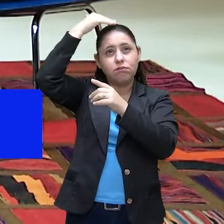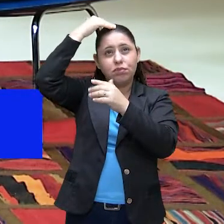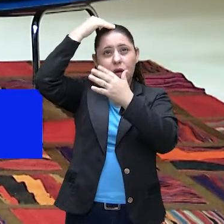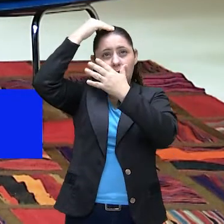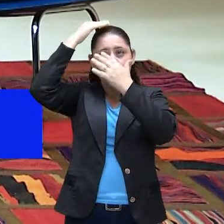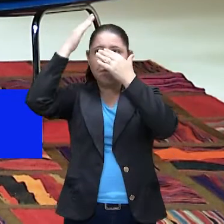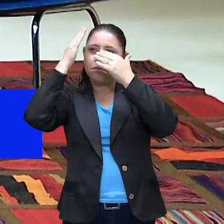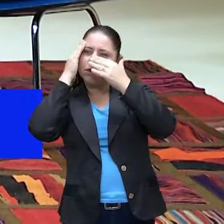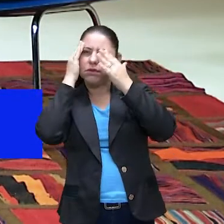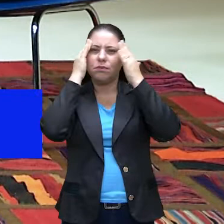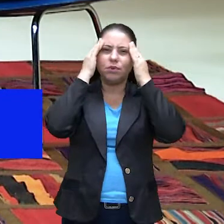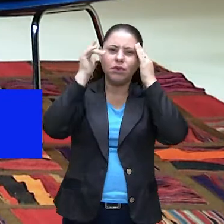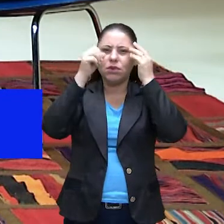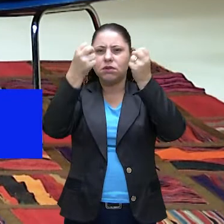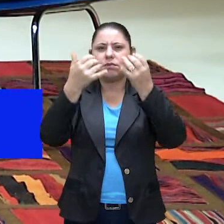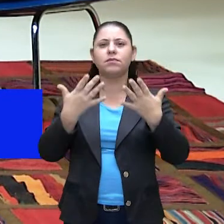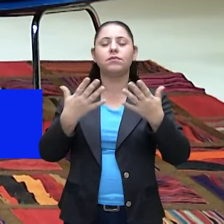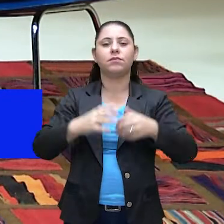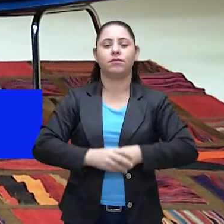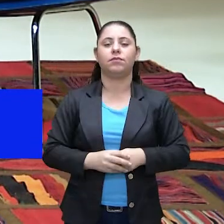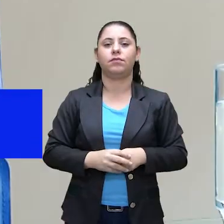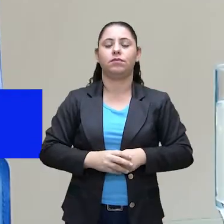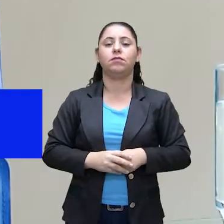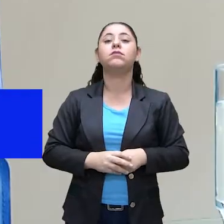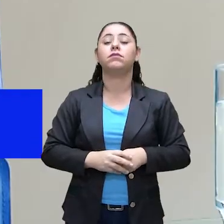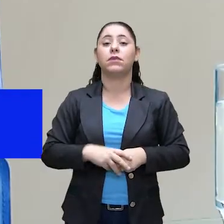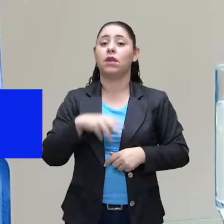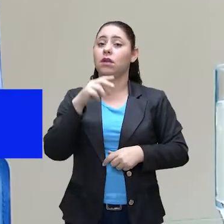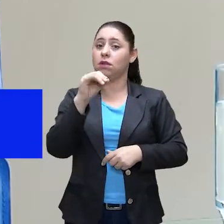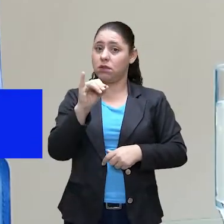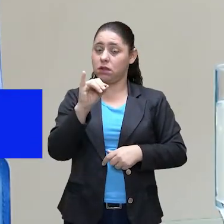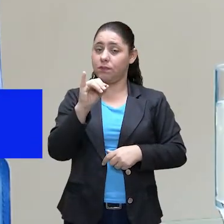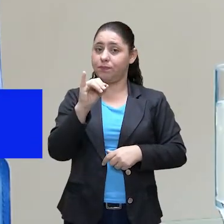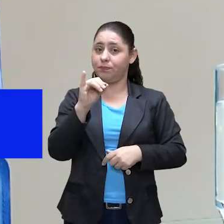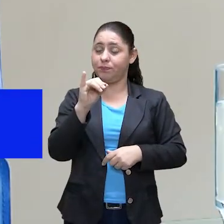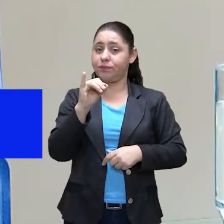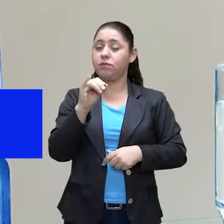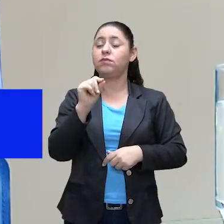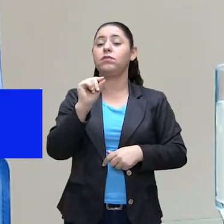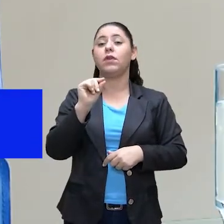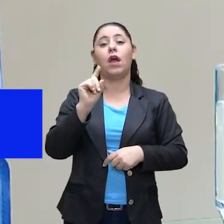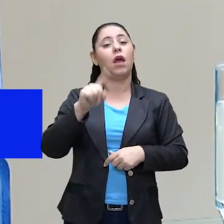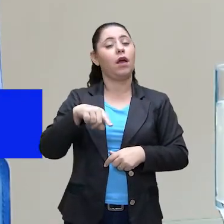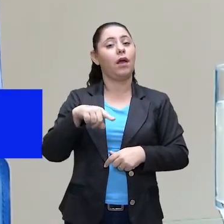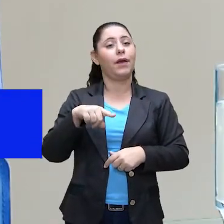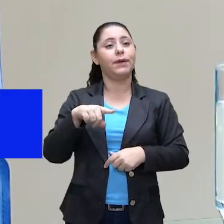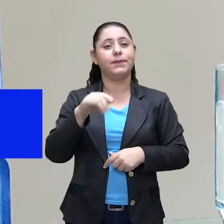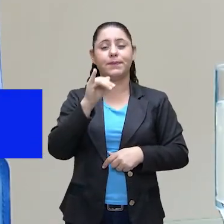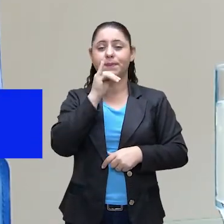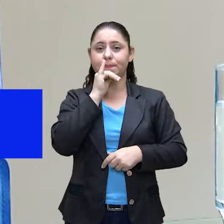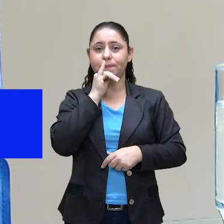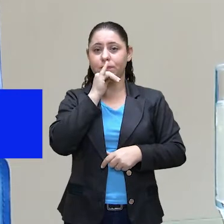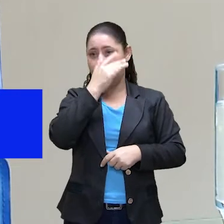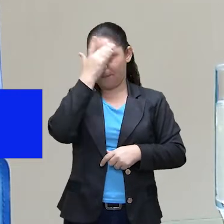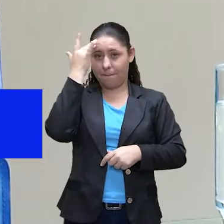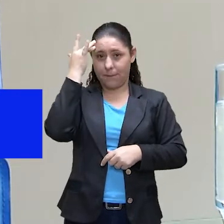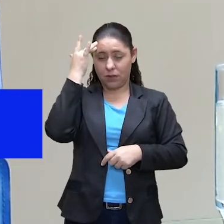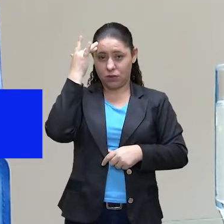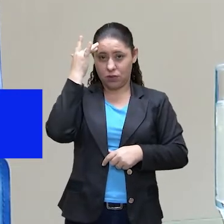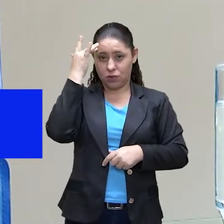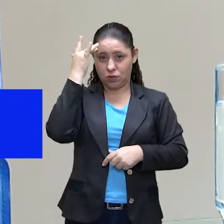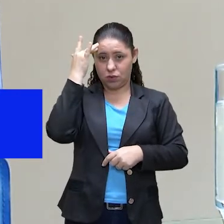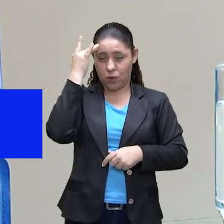no centro do cérebro, no lado direito, do esquerdo? Você pode explicar para a gente? Sim, sim. Se essa lesão normalmente